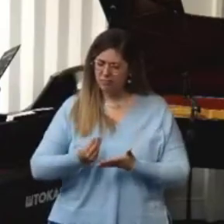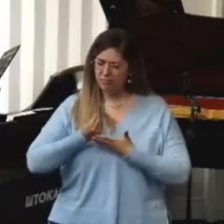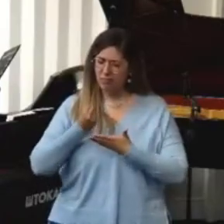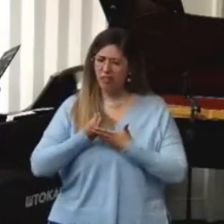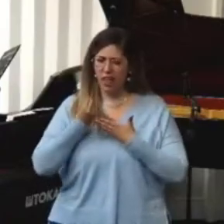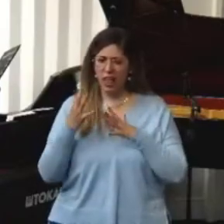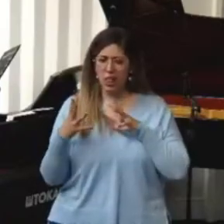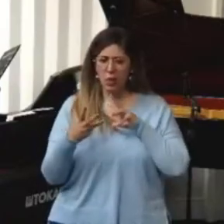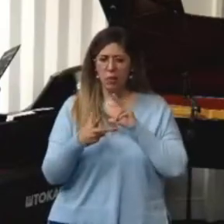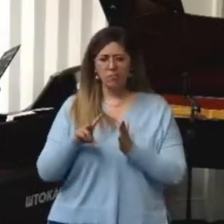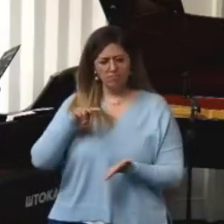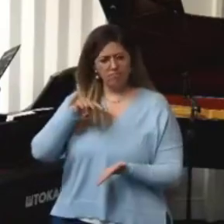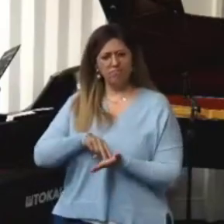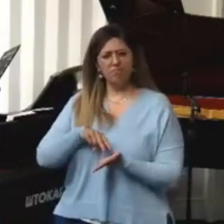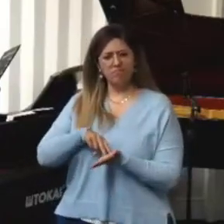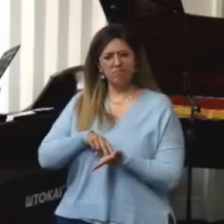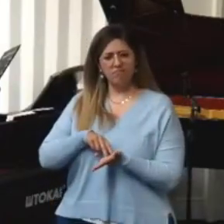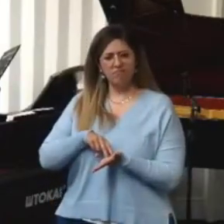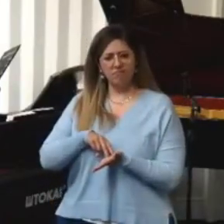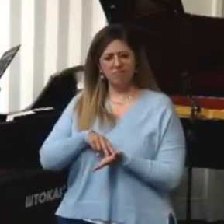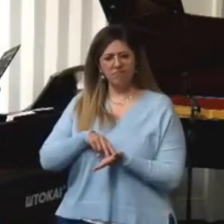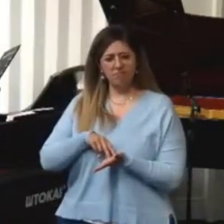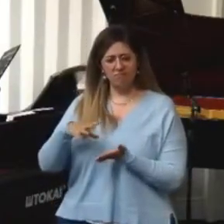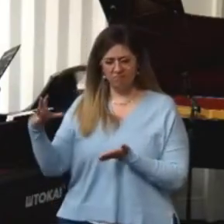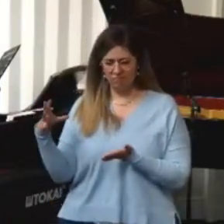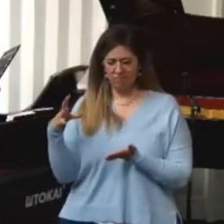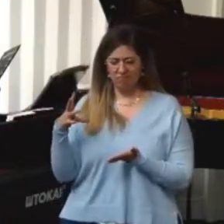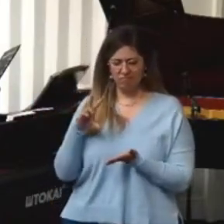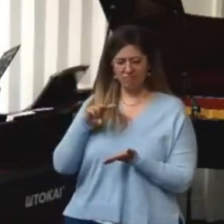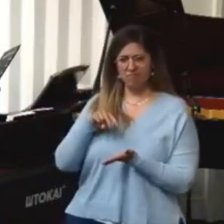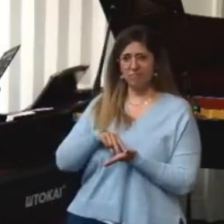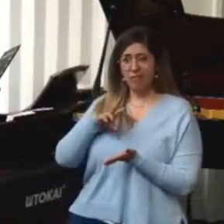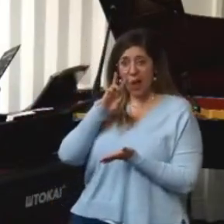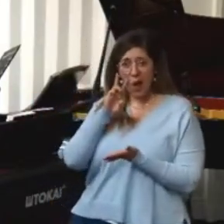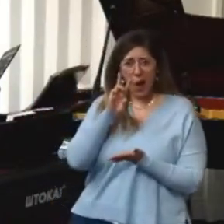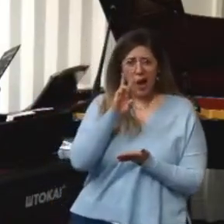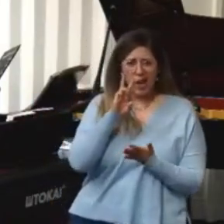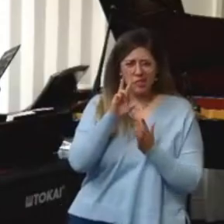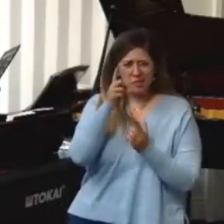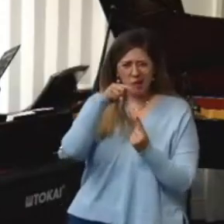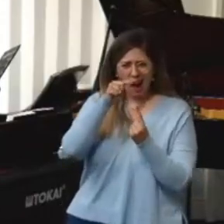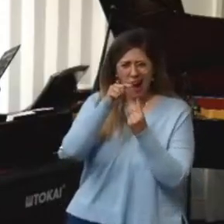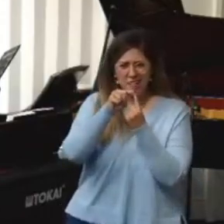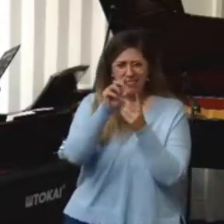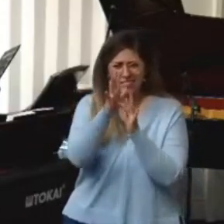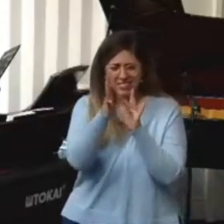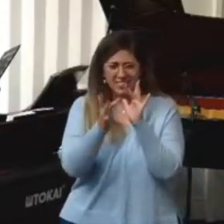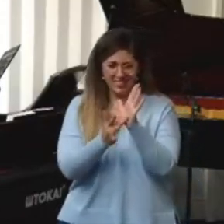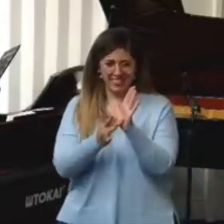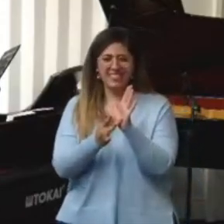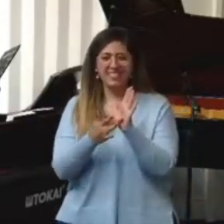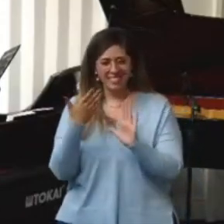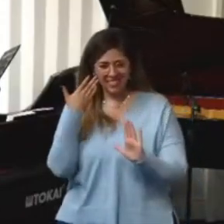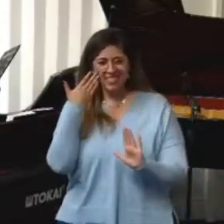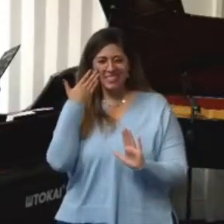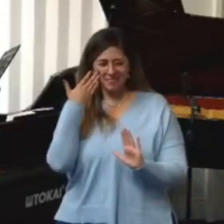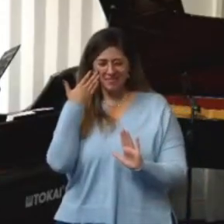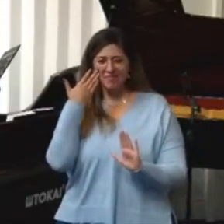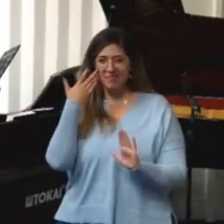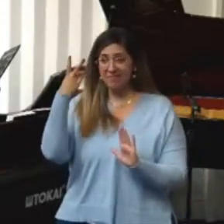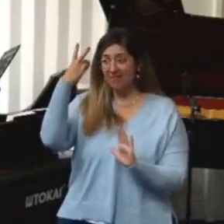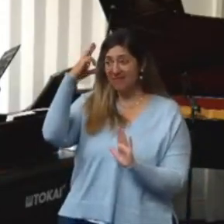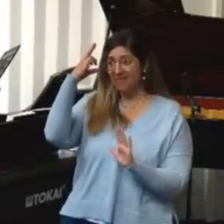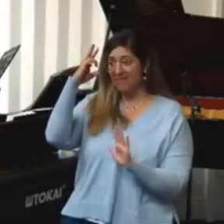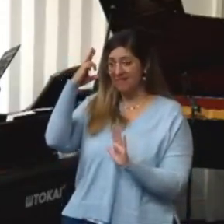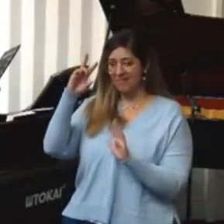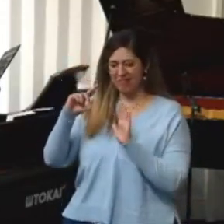para resistir, poder para terem seus olhos abertos, poder para empreender a sua narrativa de vitória